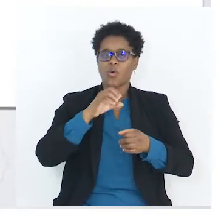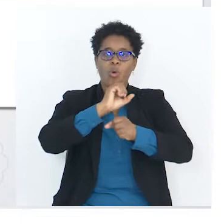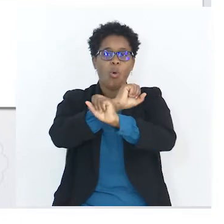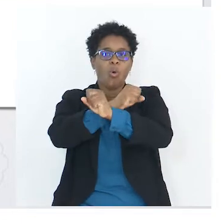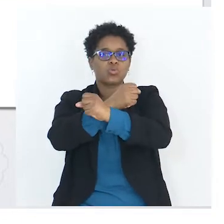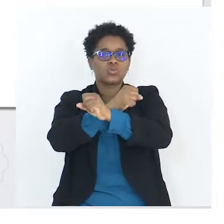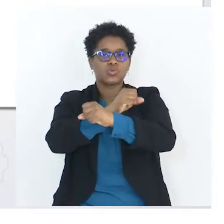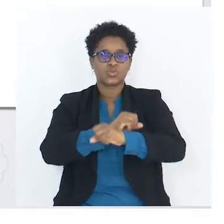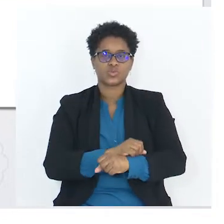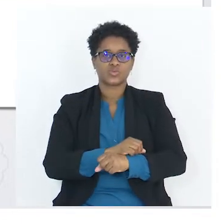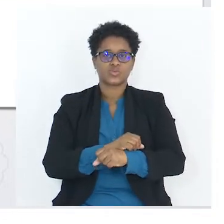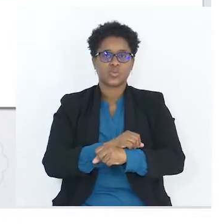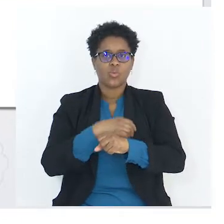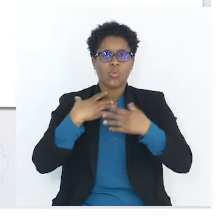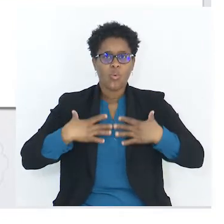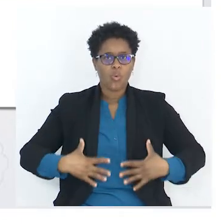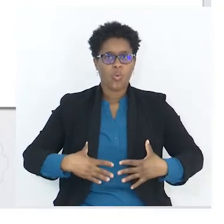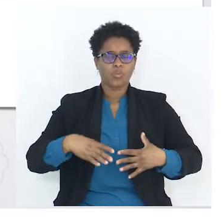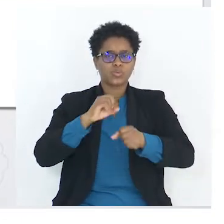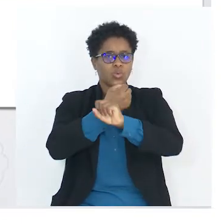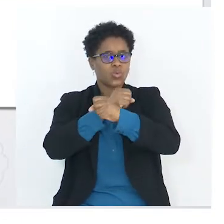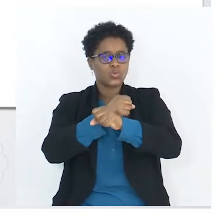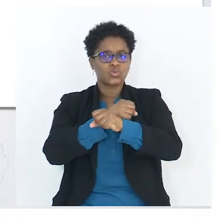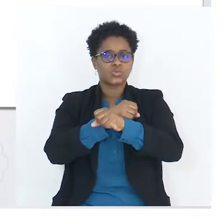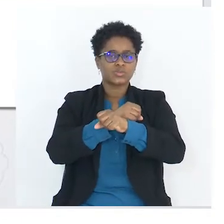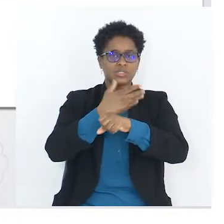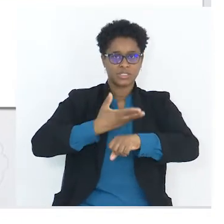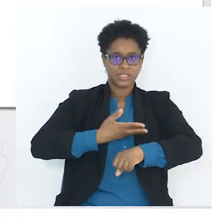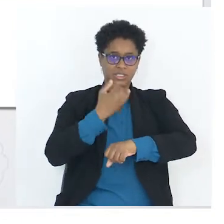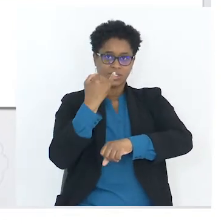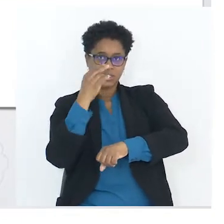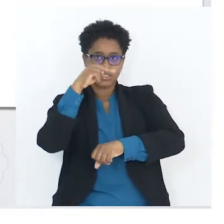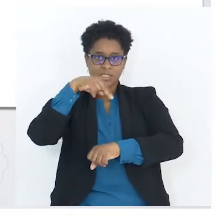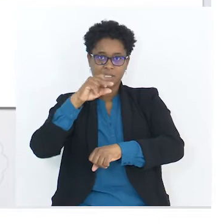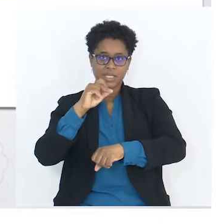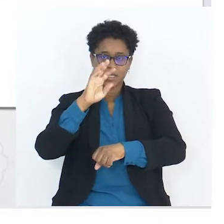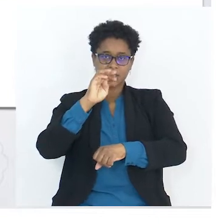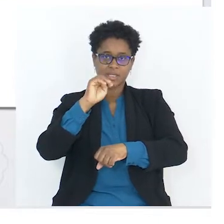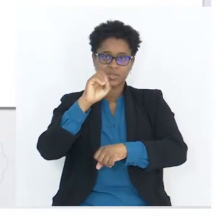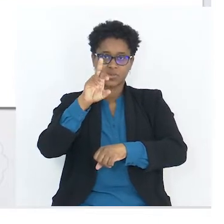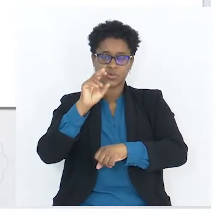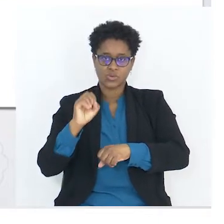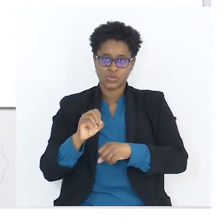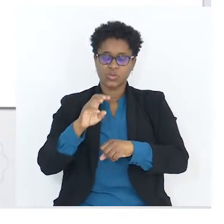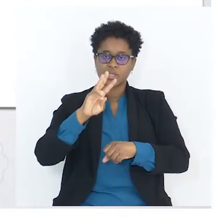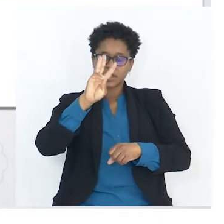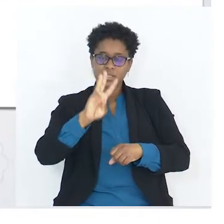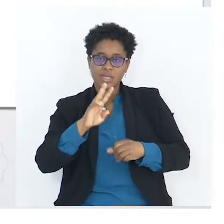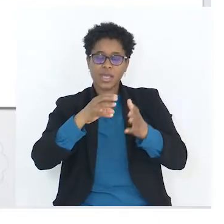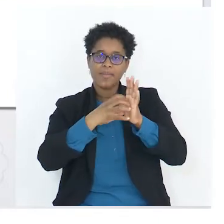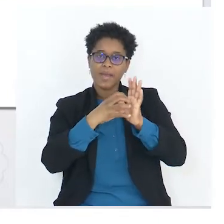ossadas, um esqueleto de dinossauro. E na terceira imagem,